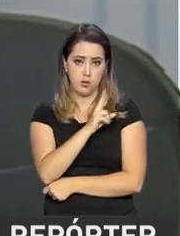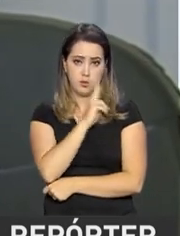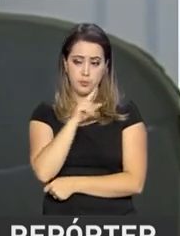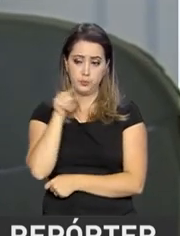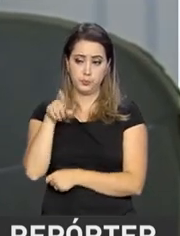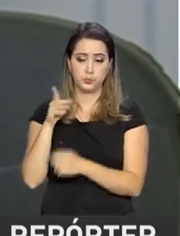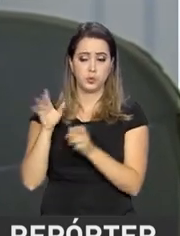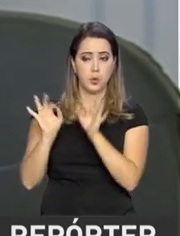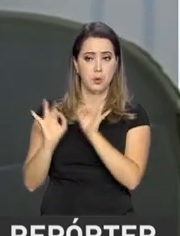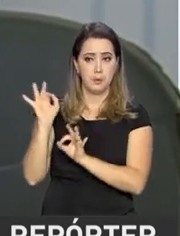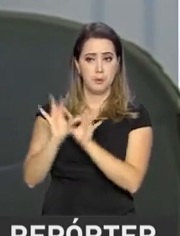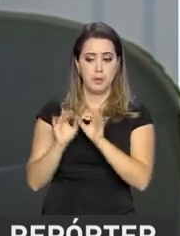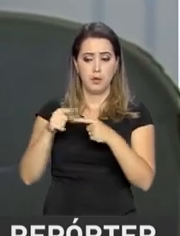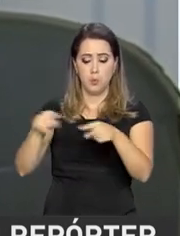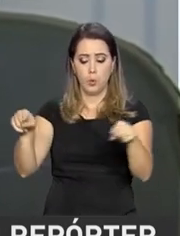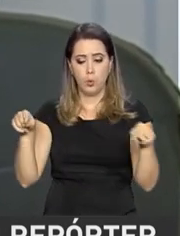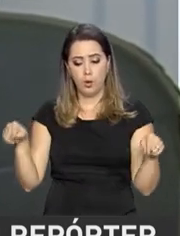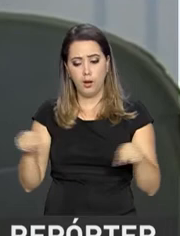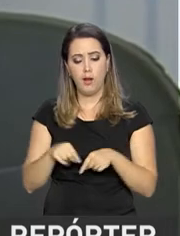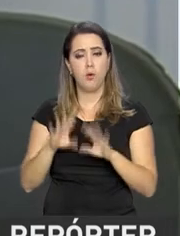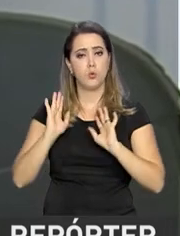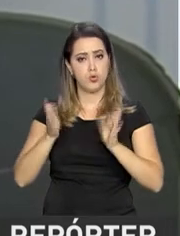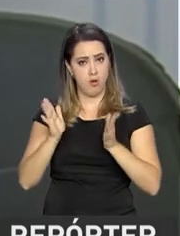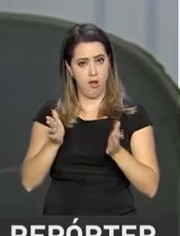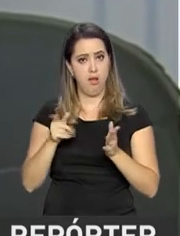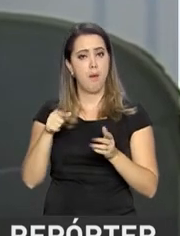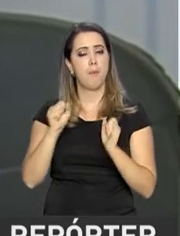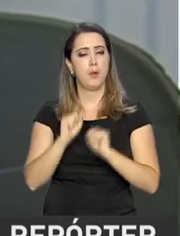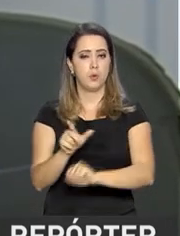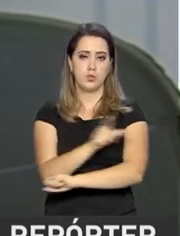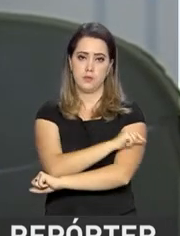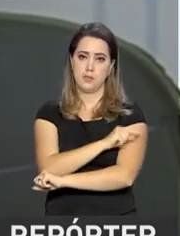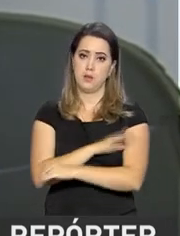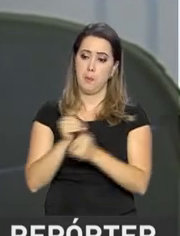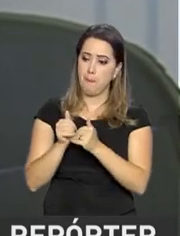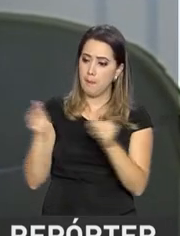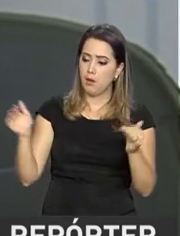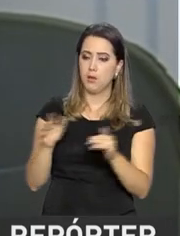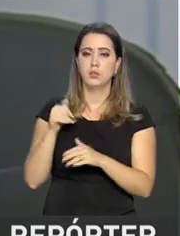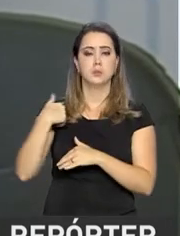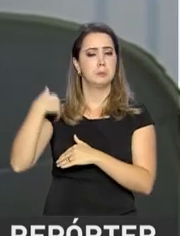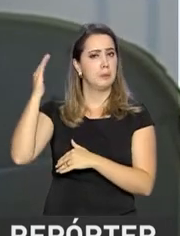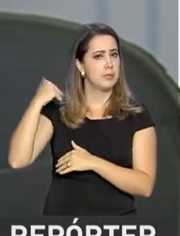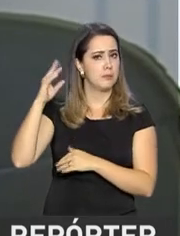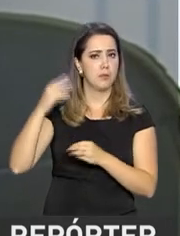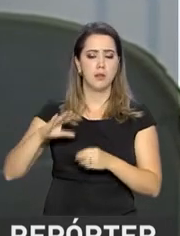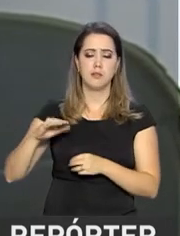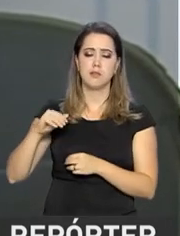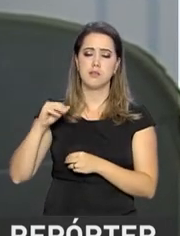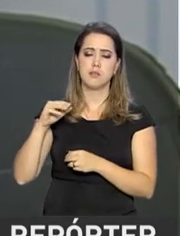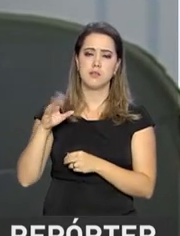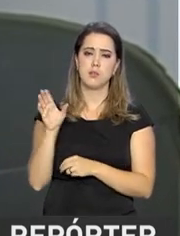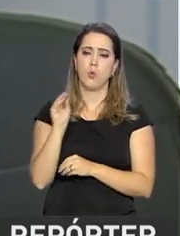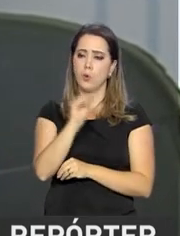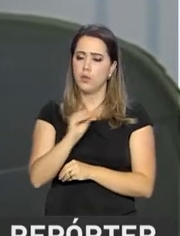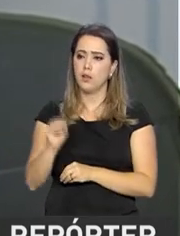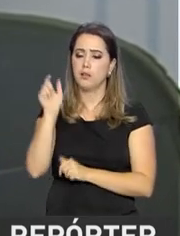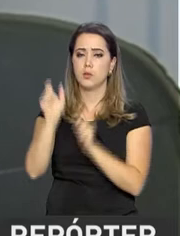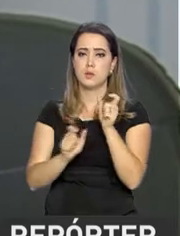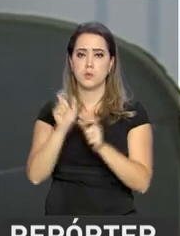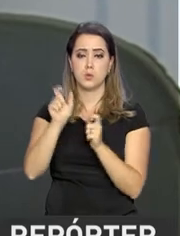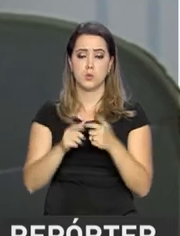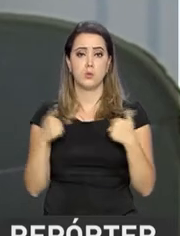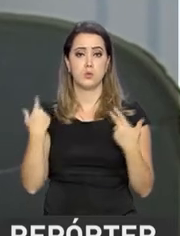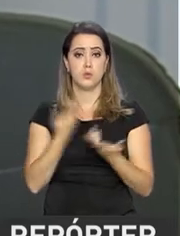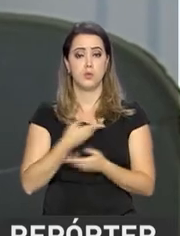de situação, ampliamos a capacidade de atendimento do Ministério da Saúde na atenção básica e também enviamos